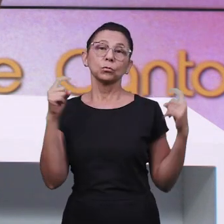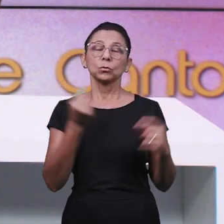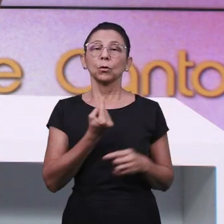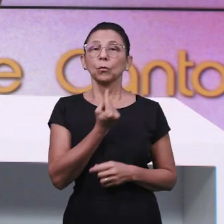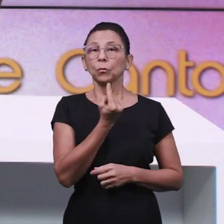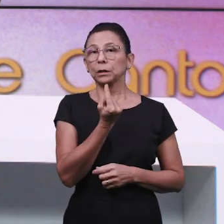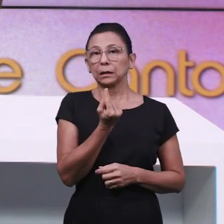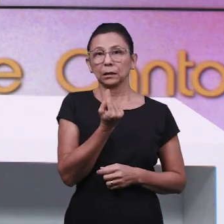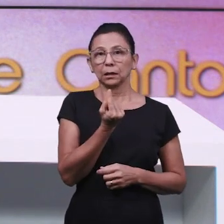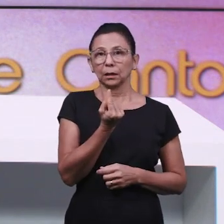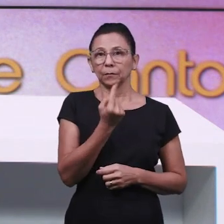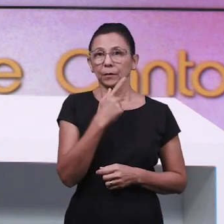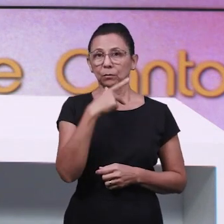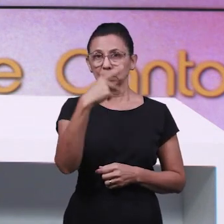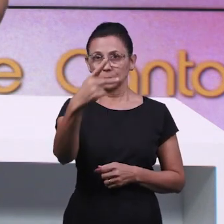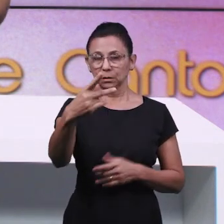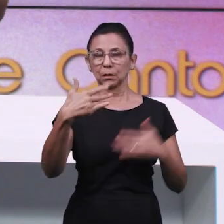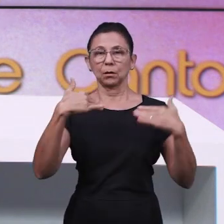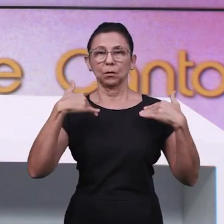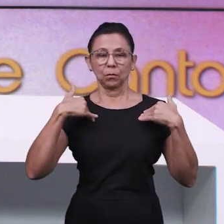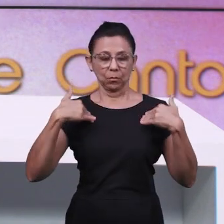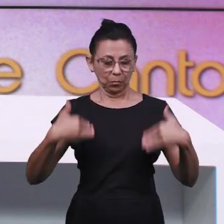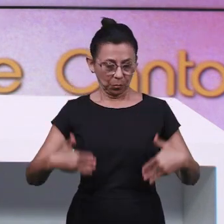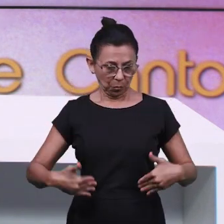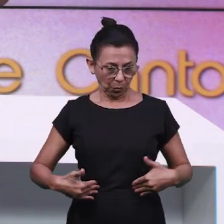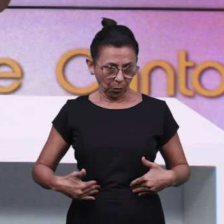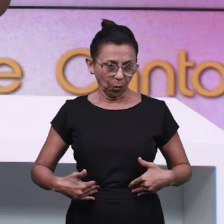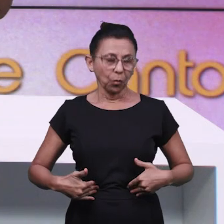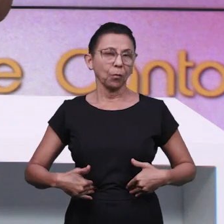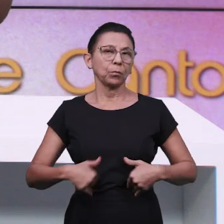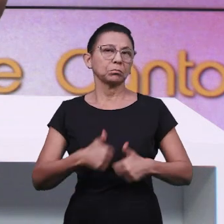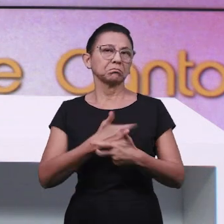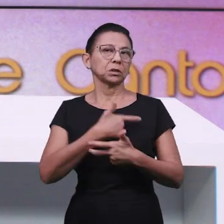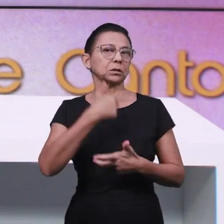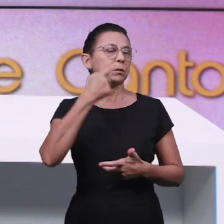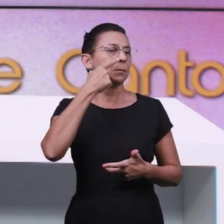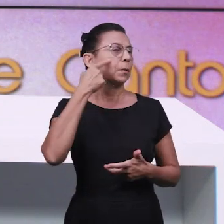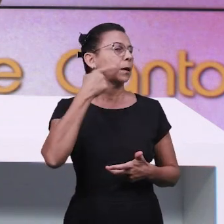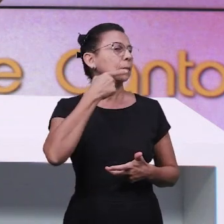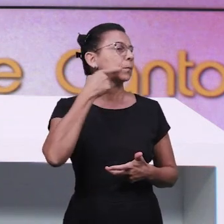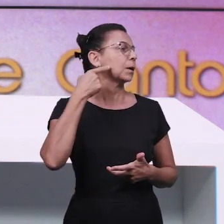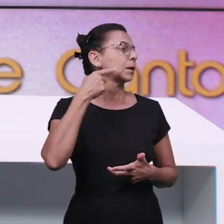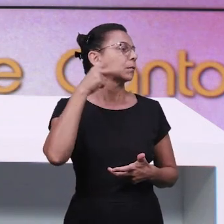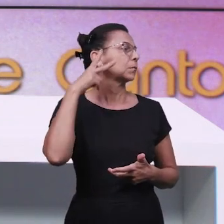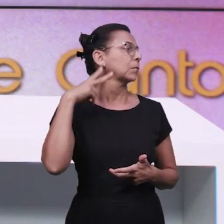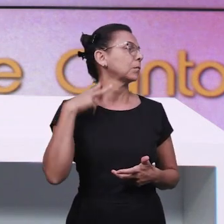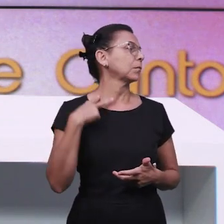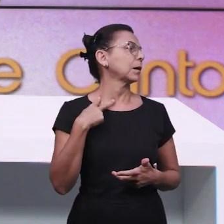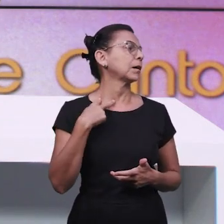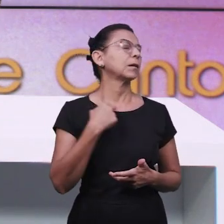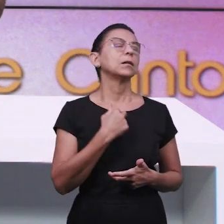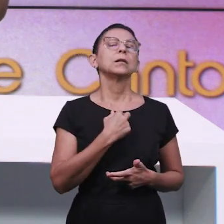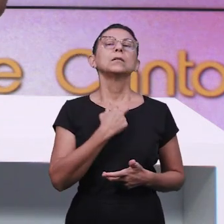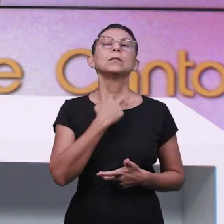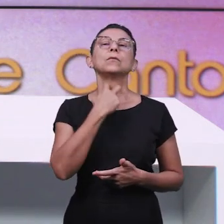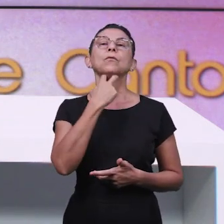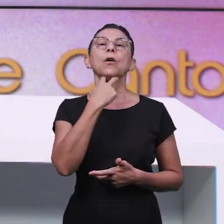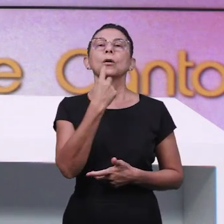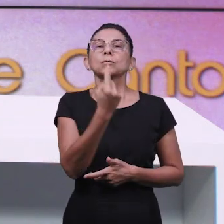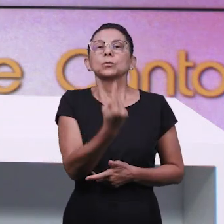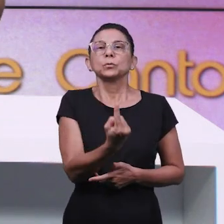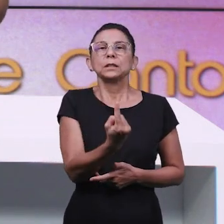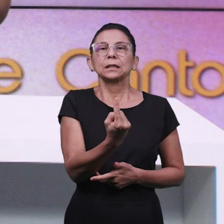seu também. O seu corpo, a configuração do seu trato vocal vai gerar um timbre único, vai gerar uma